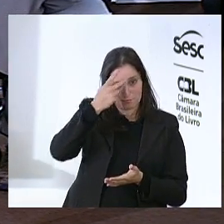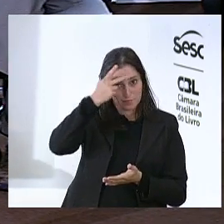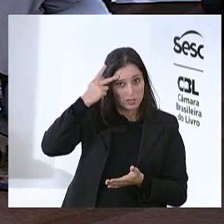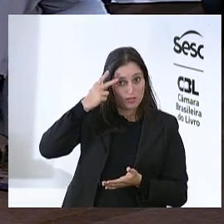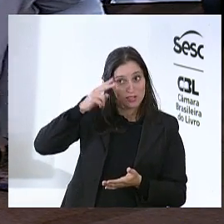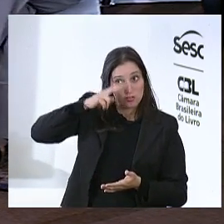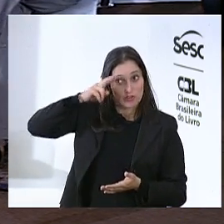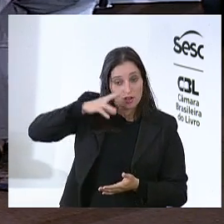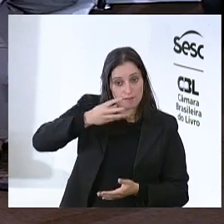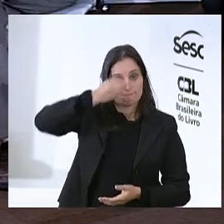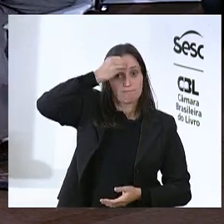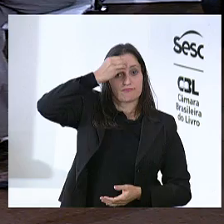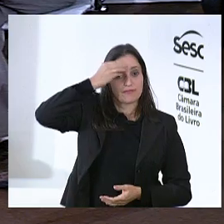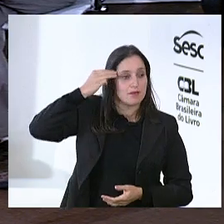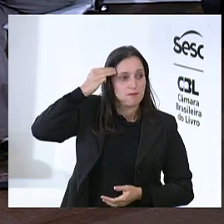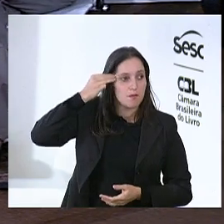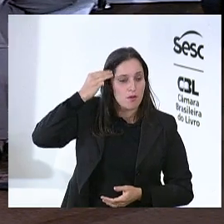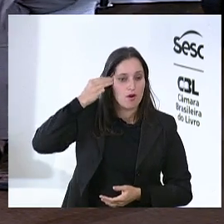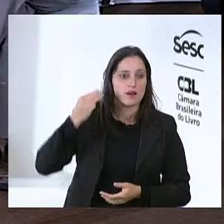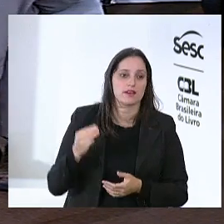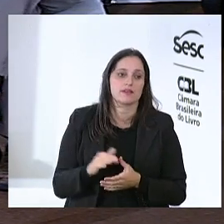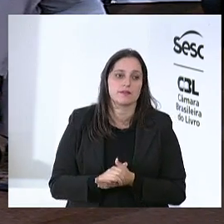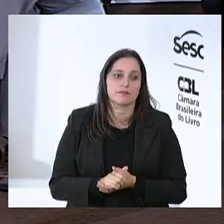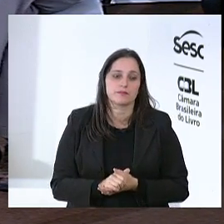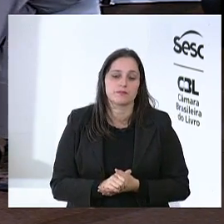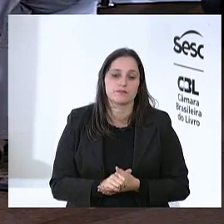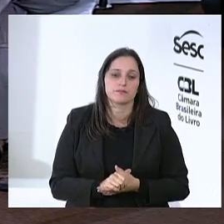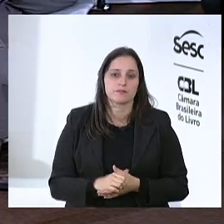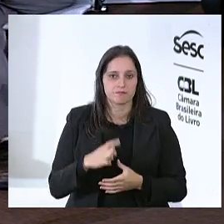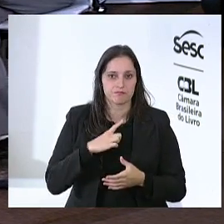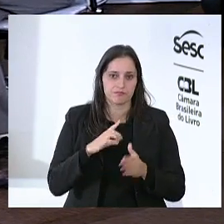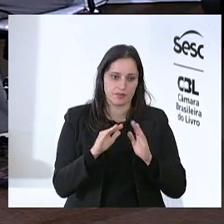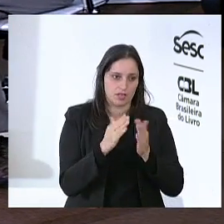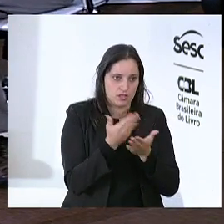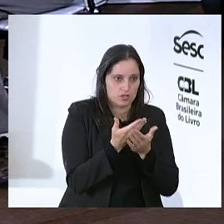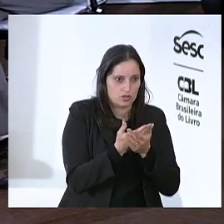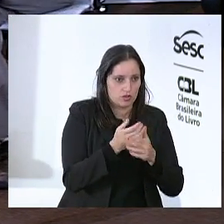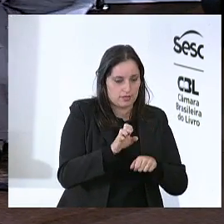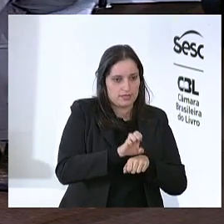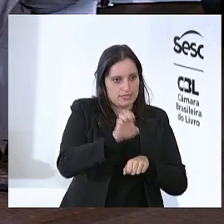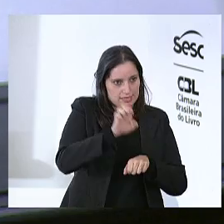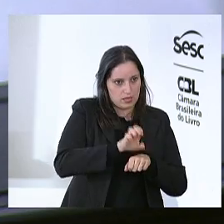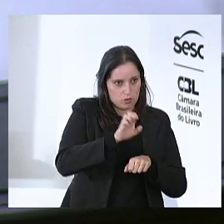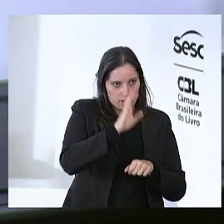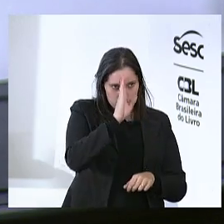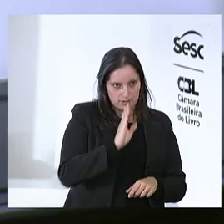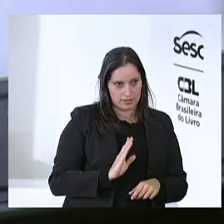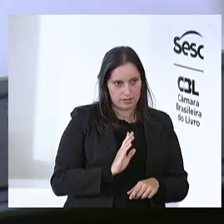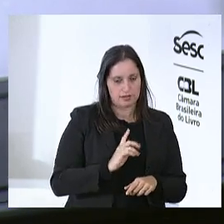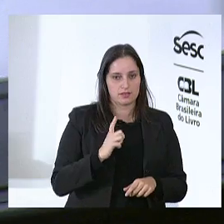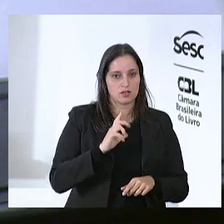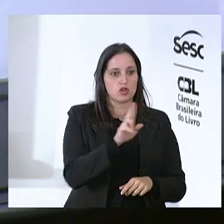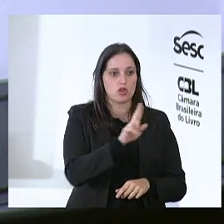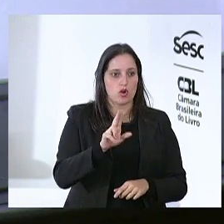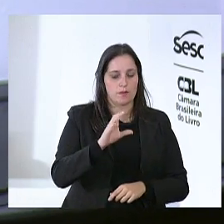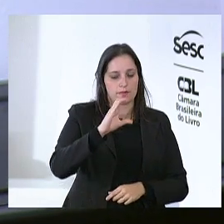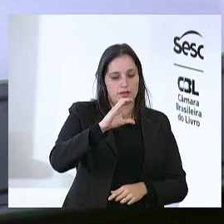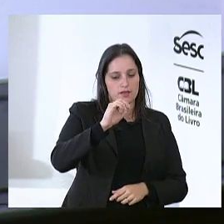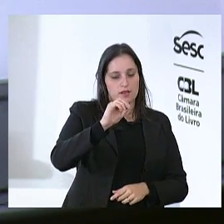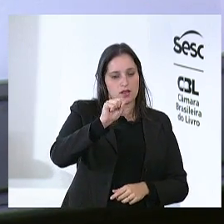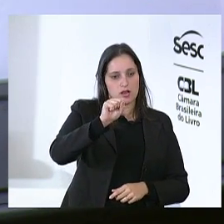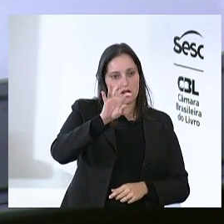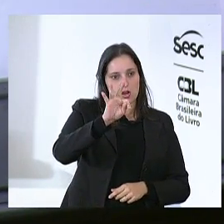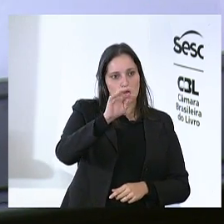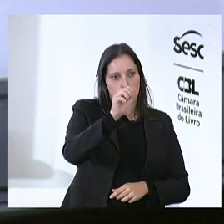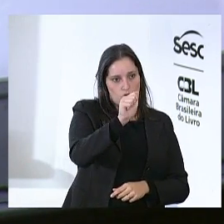o colégio, escola estadual, enfim, chamava Costa e Silva. E os alunos,